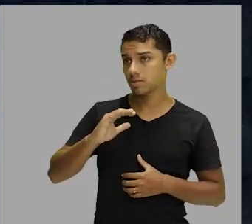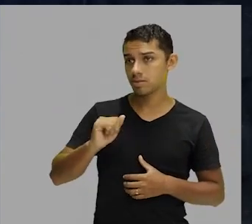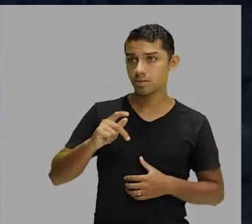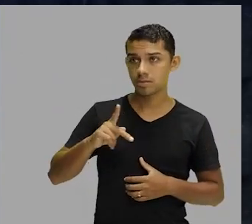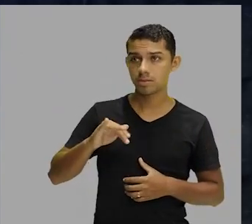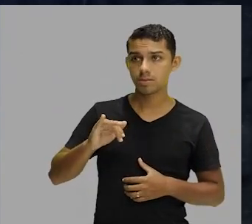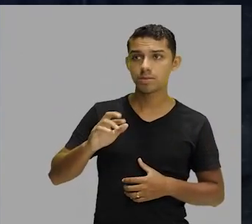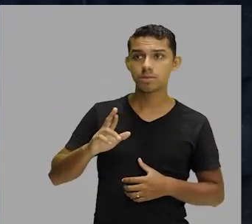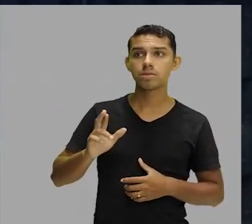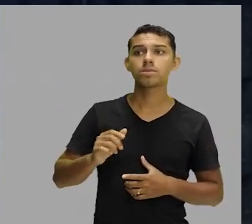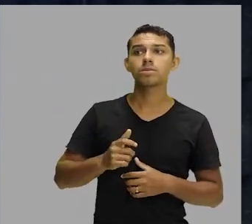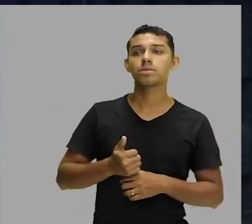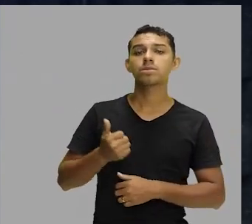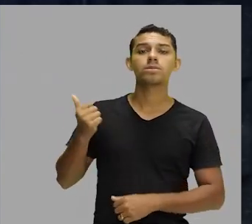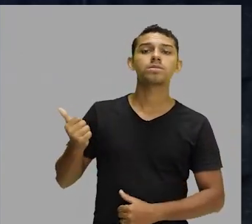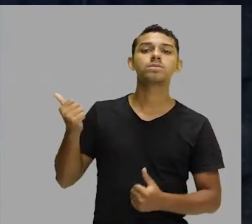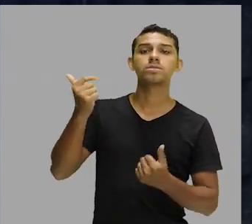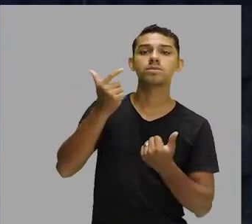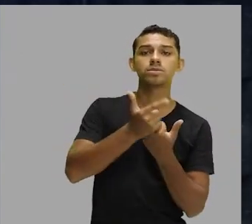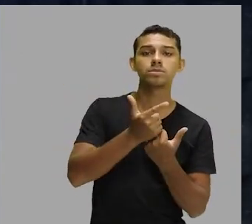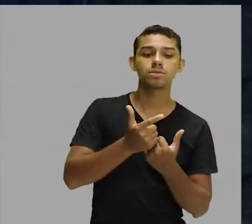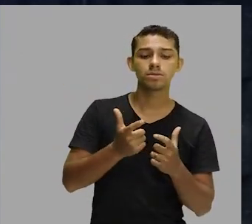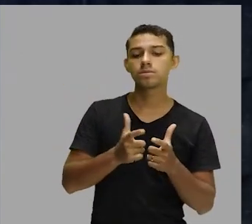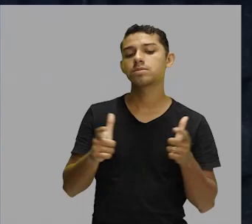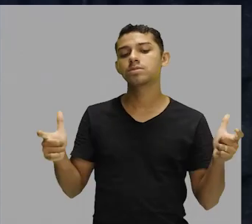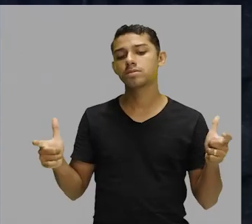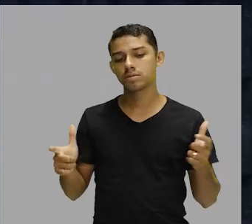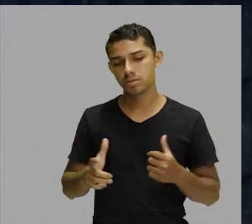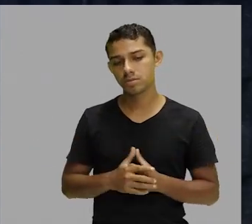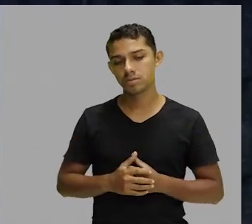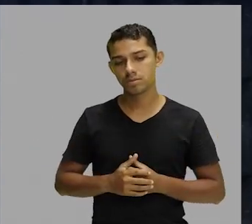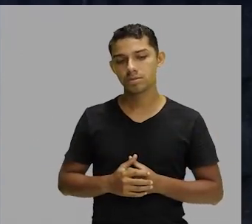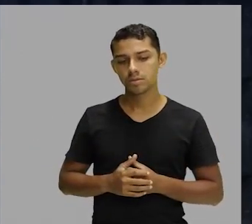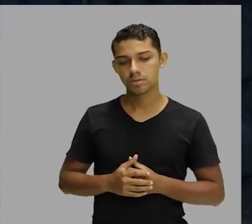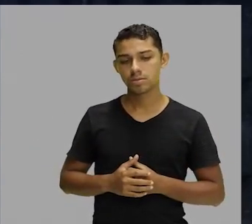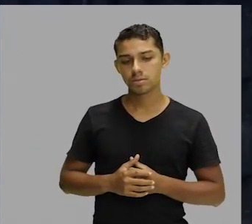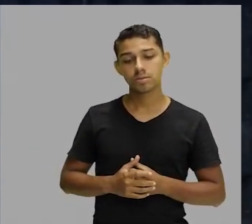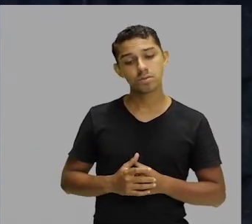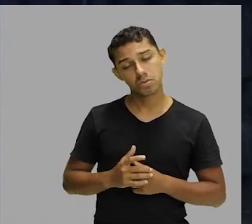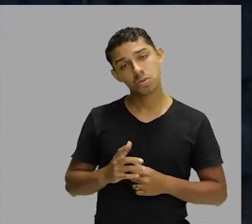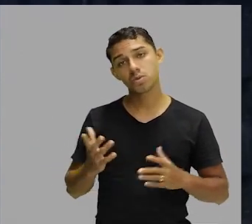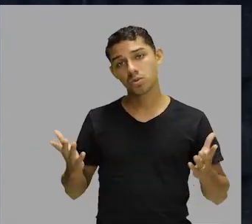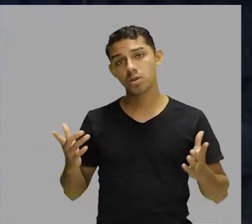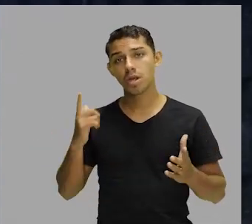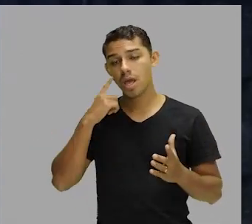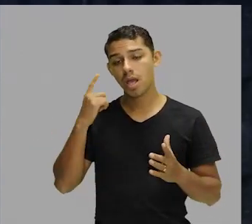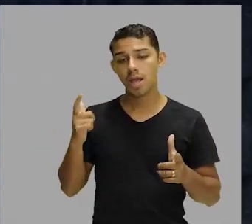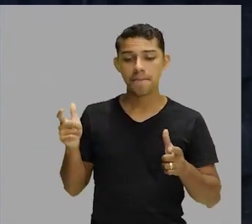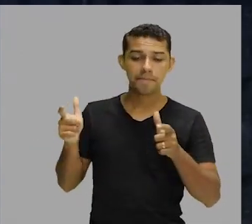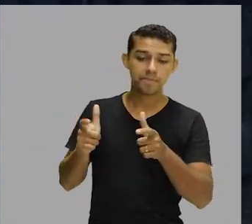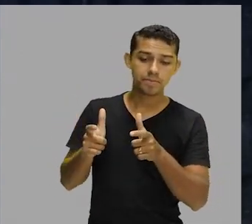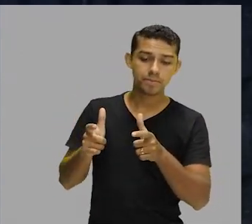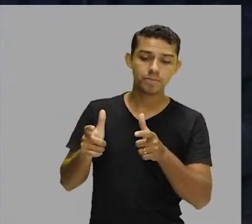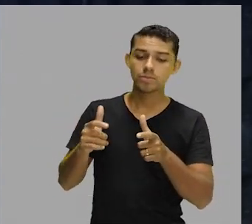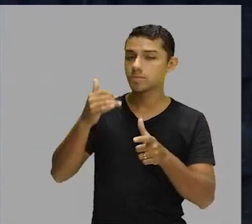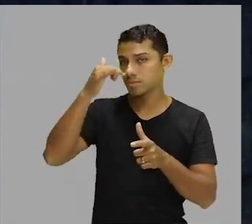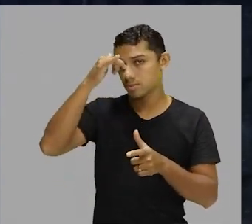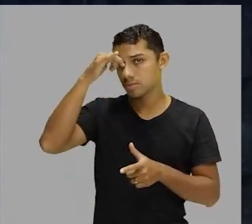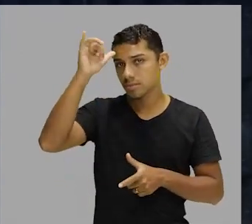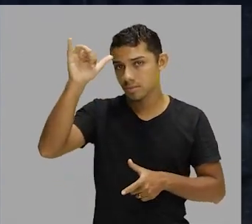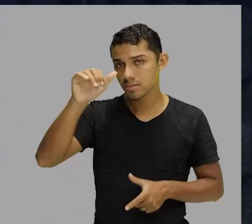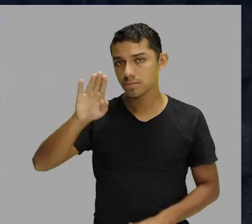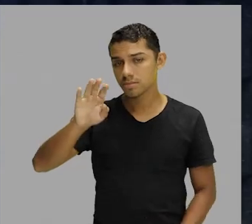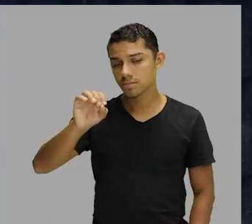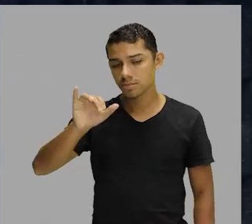capins, vai ser representado por um retângulo maior do que o retângulo que vai representar a quantidade